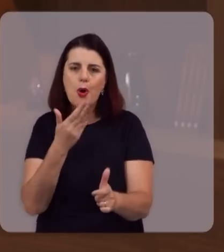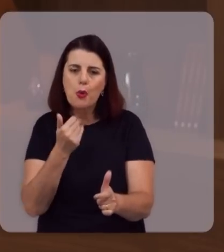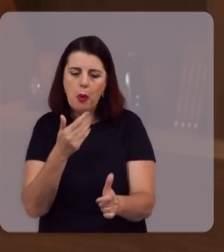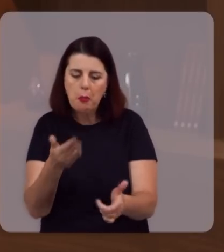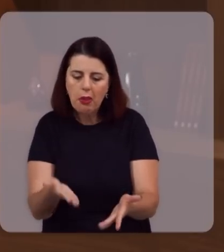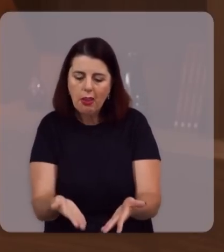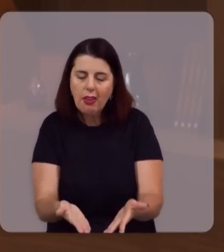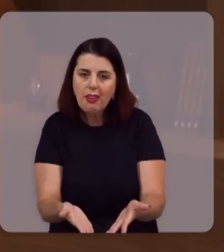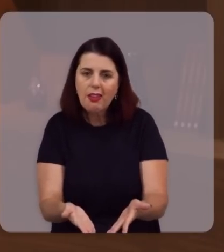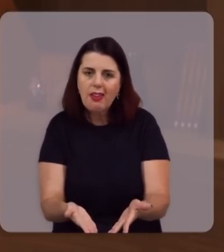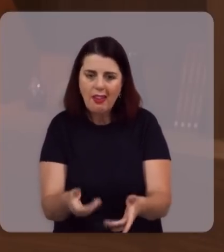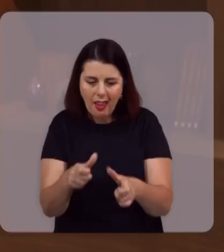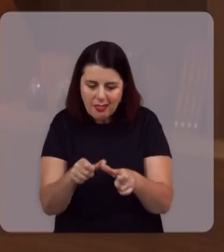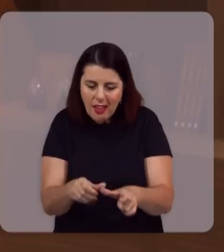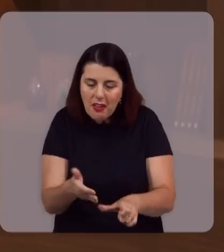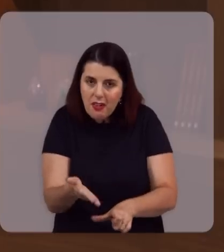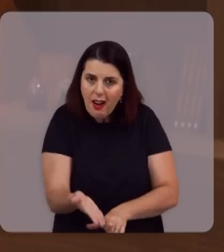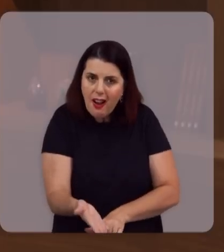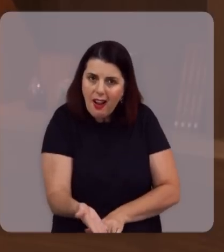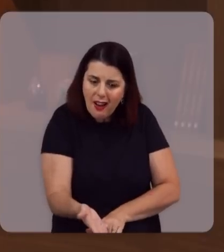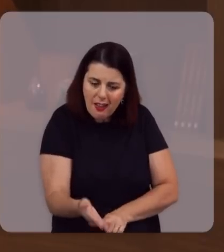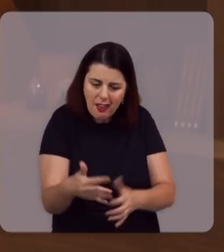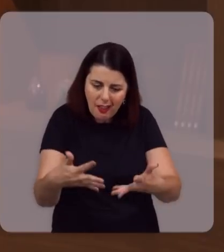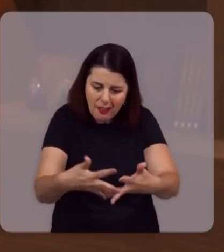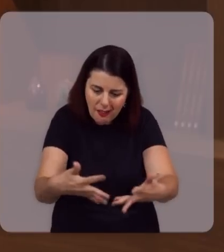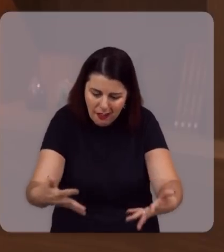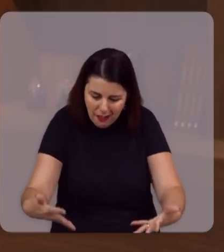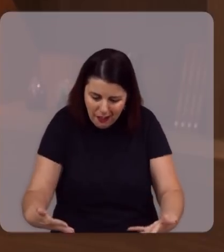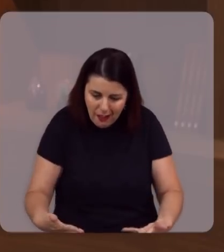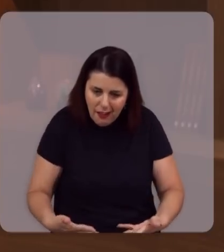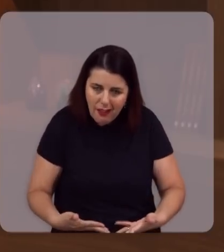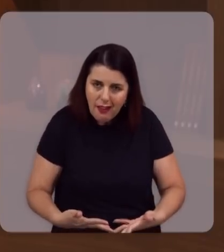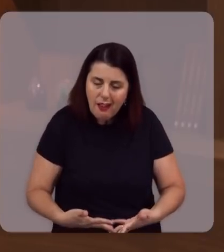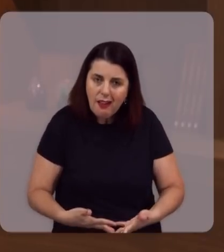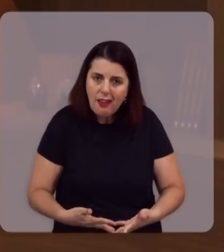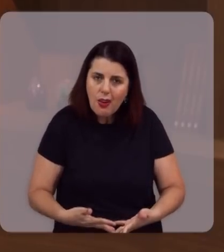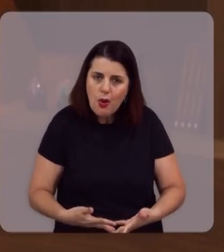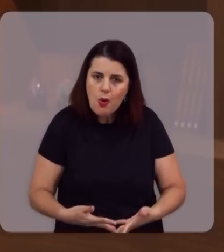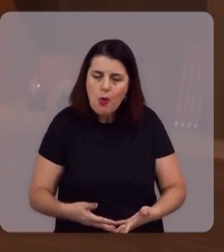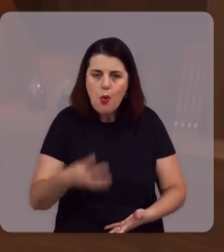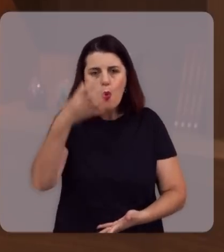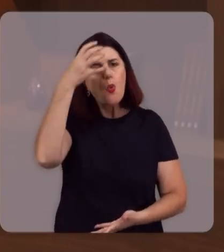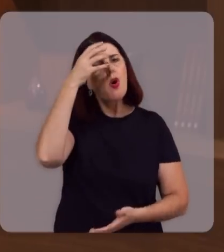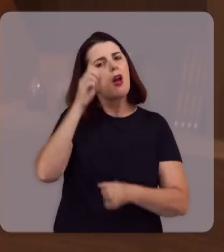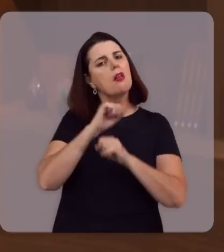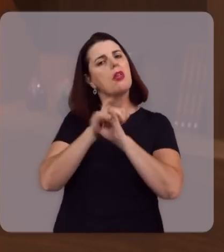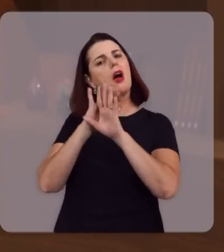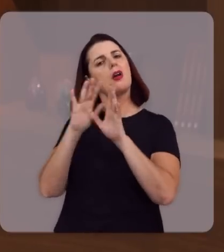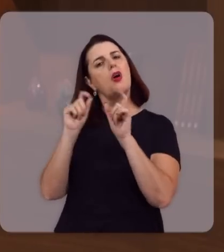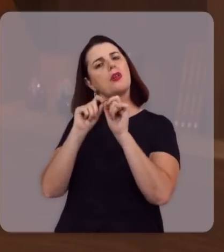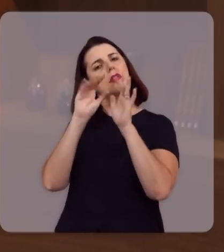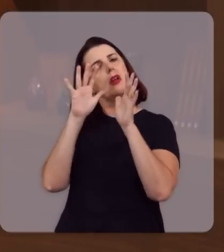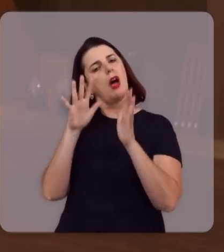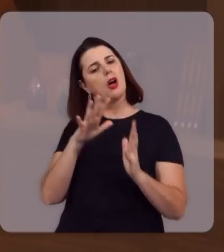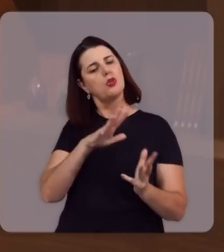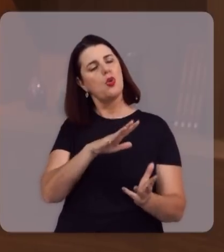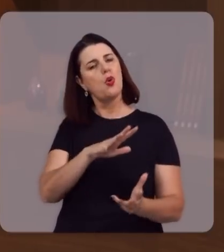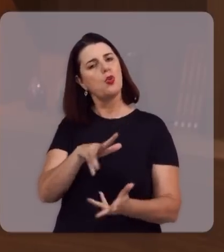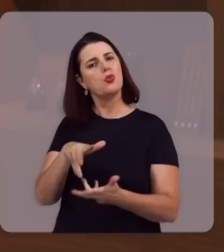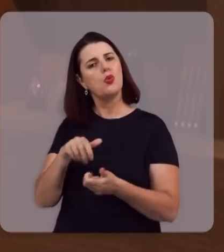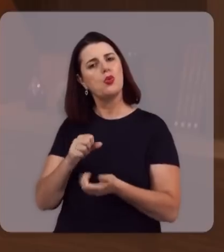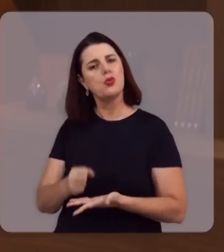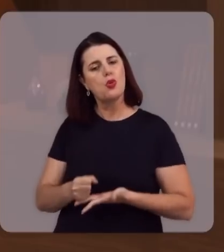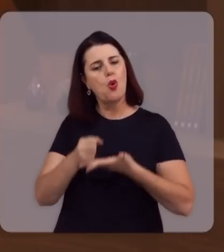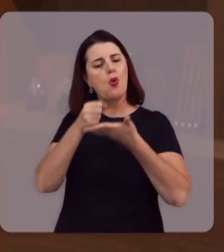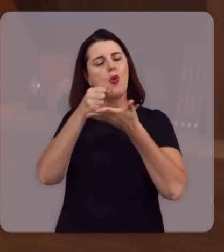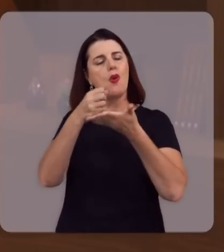Ali estava, naquele coxo de animal, naquela manjedoura, o Rei da Glória, o Criador do universo, o sustentador da